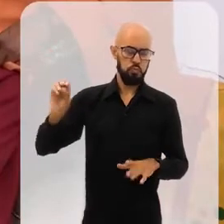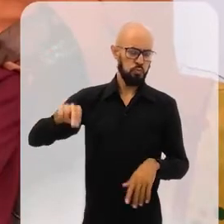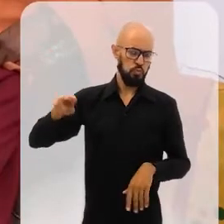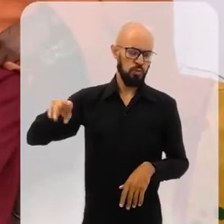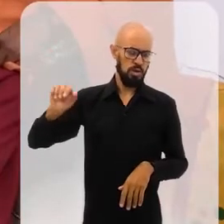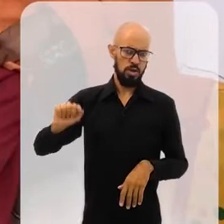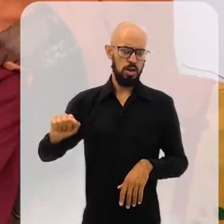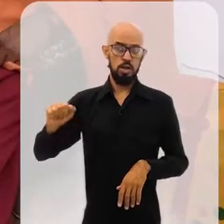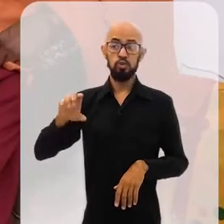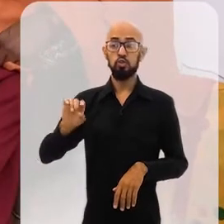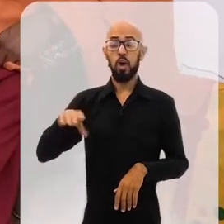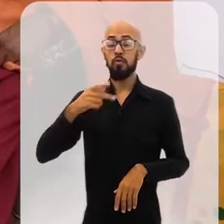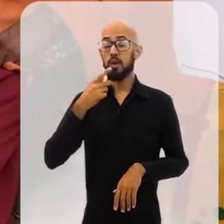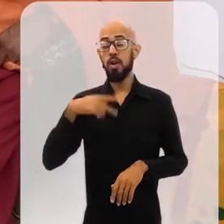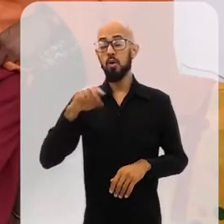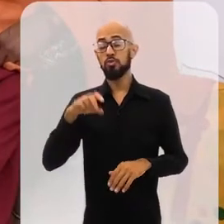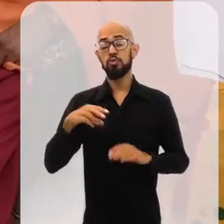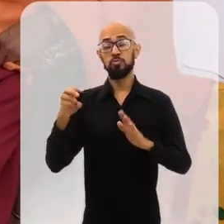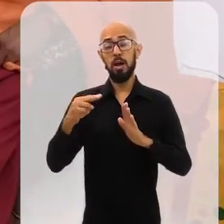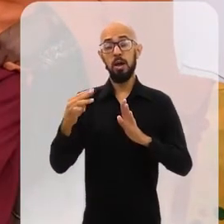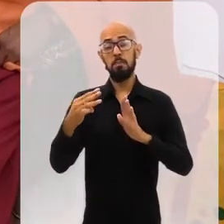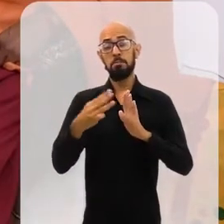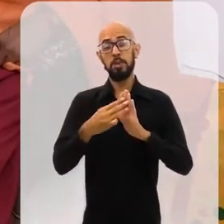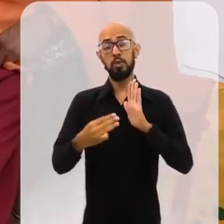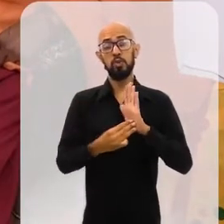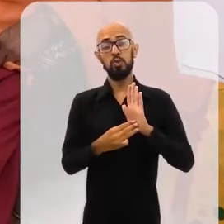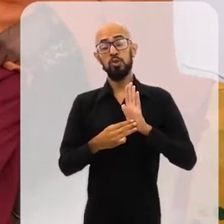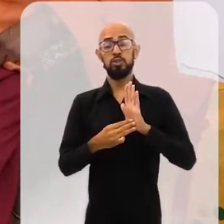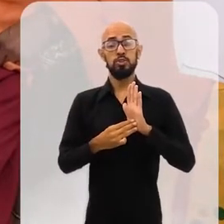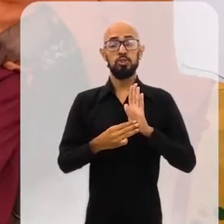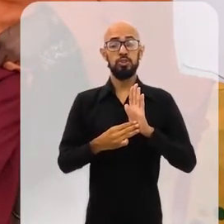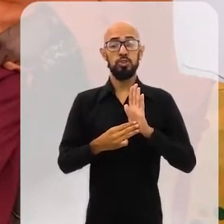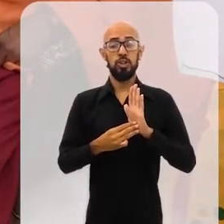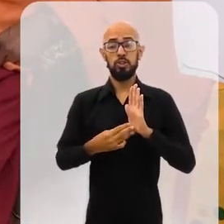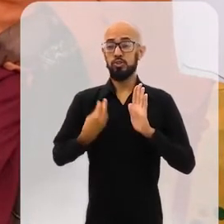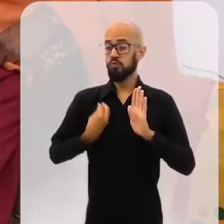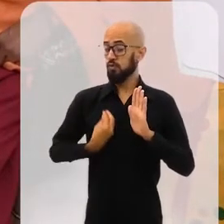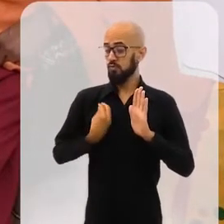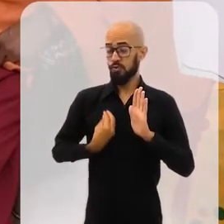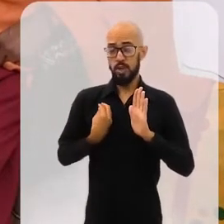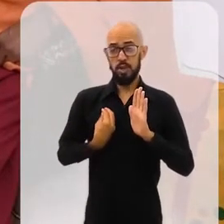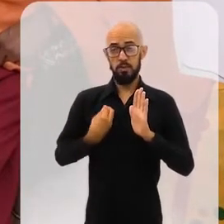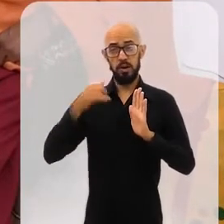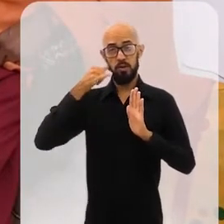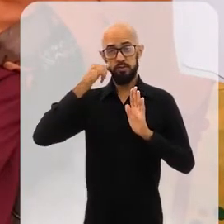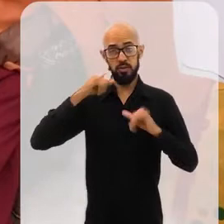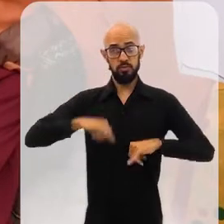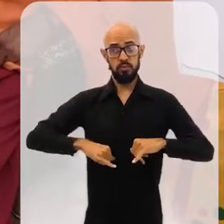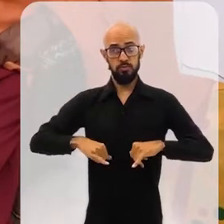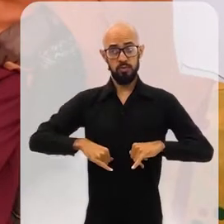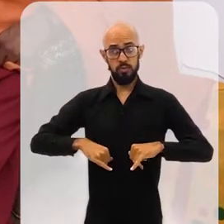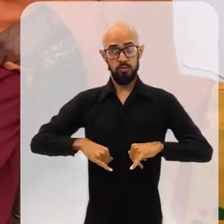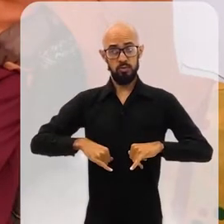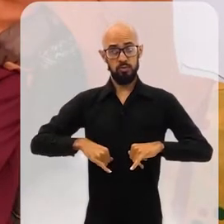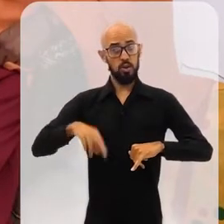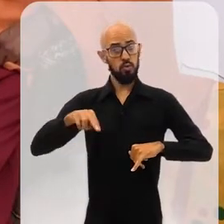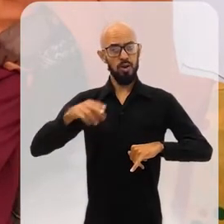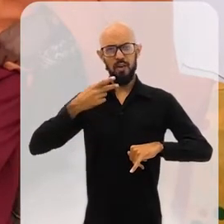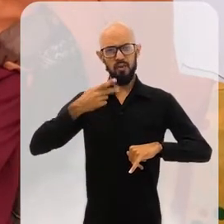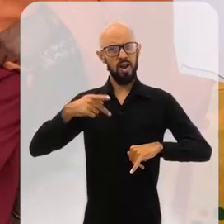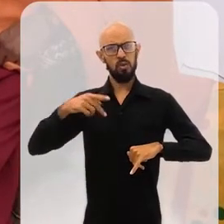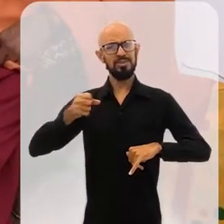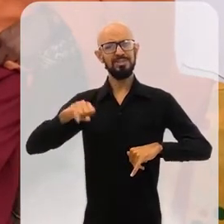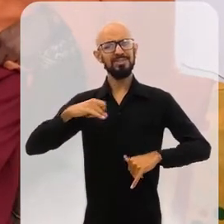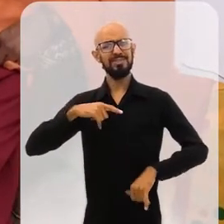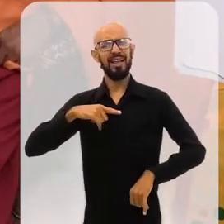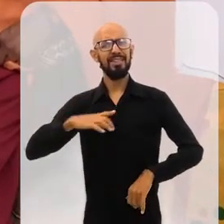falou sobre um método de se libertar do sofrimento e das causas do sofrimento. Ele nunca disse se existia um Deus ou se não existia.